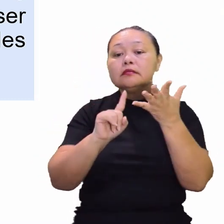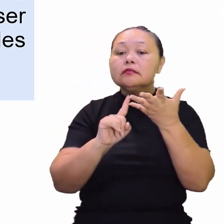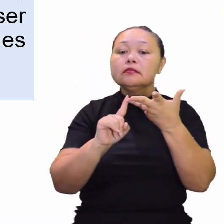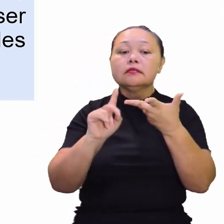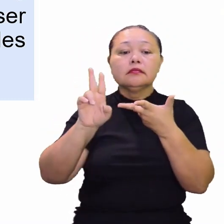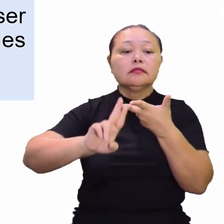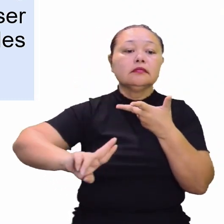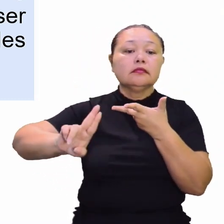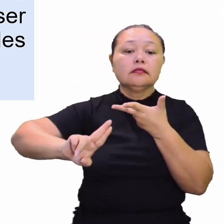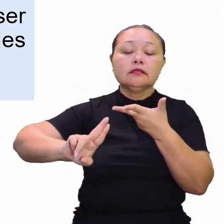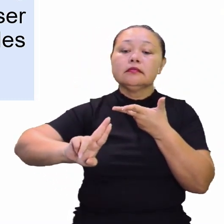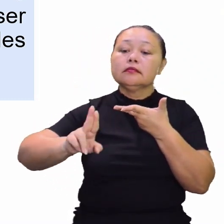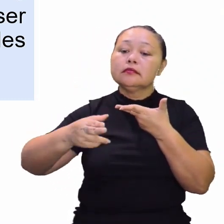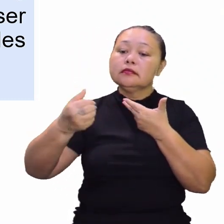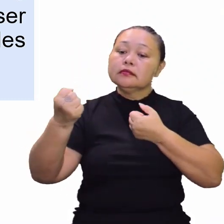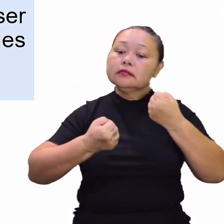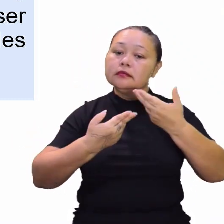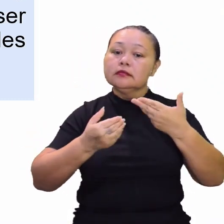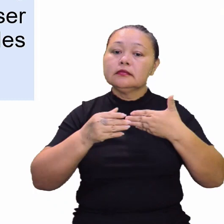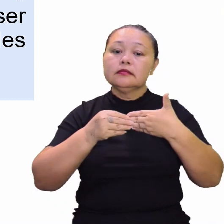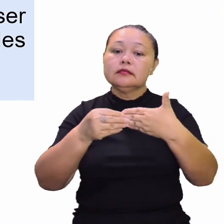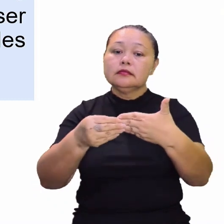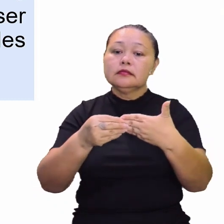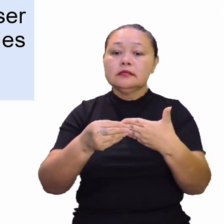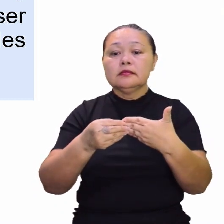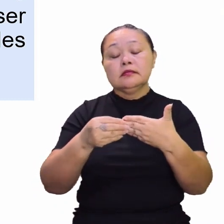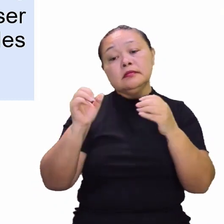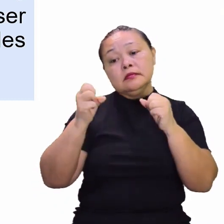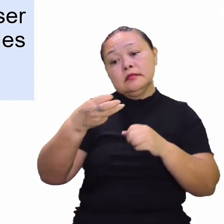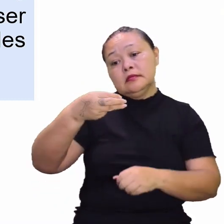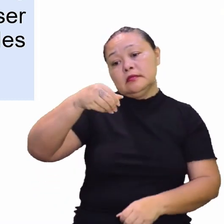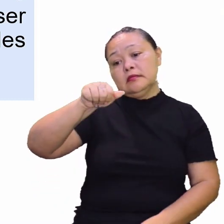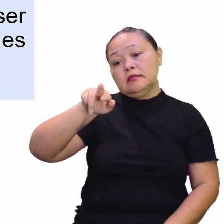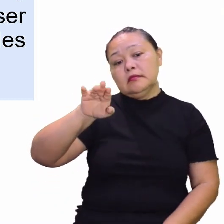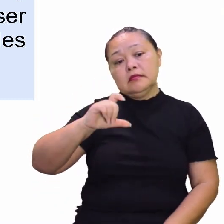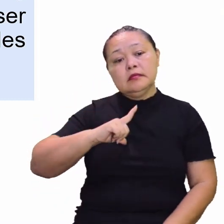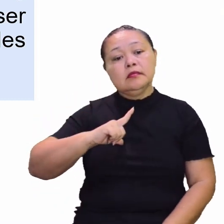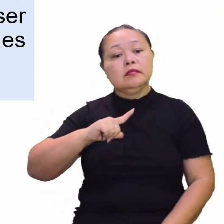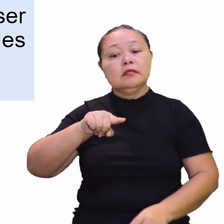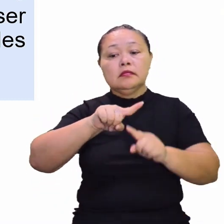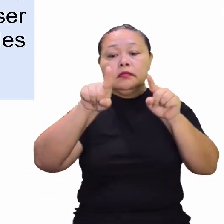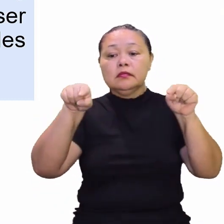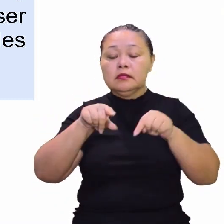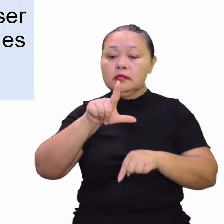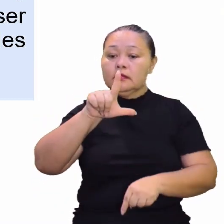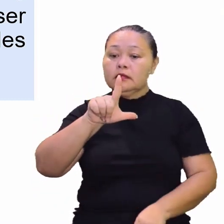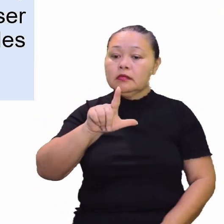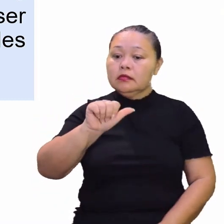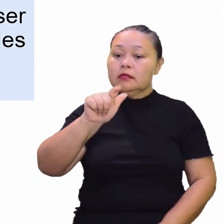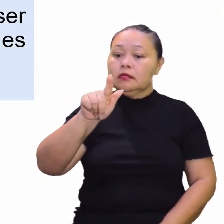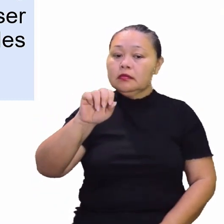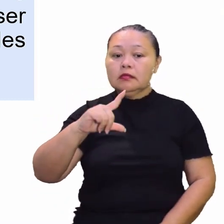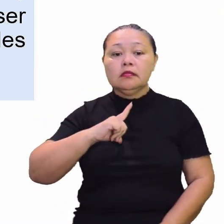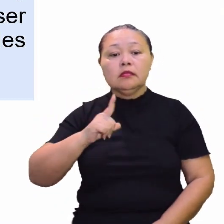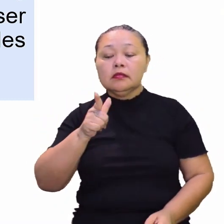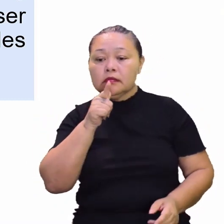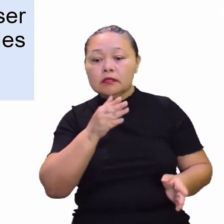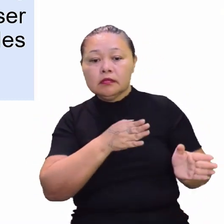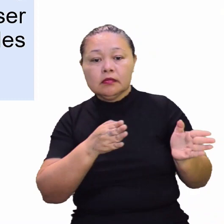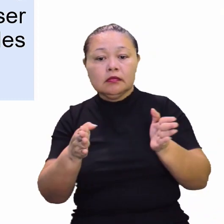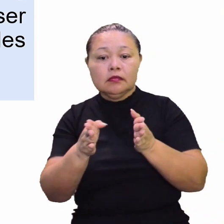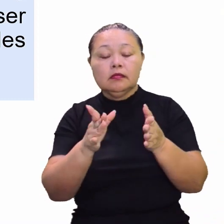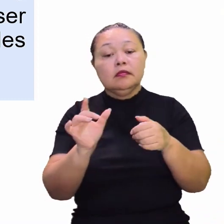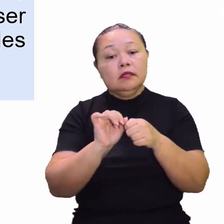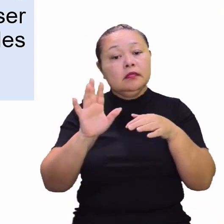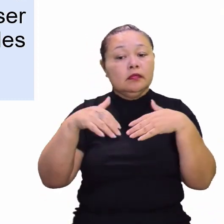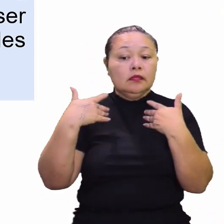formas de utilizar esse meio de transporte. Pode ser os mares, os lagos e os rios. Obviamente que nós não vamos